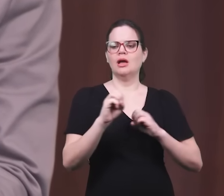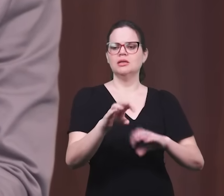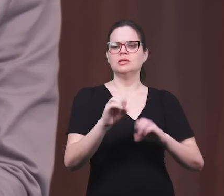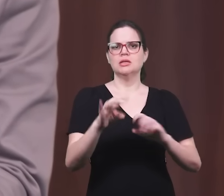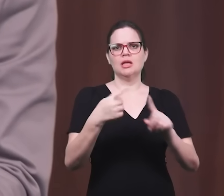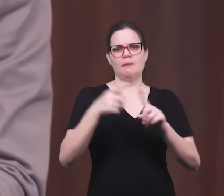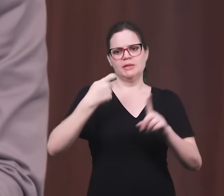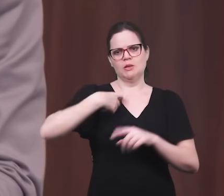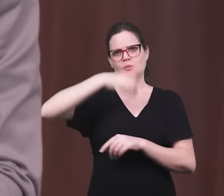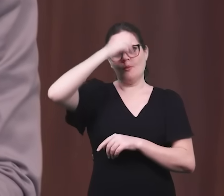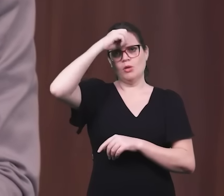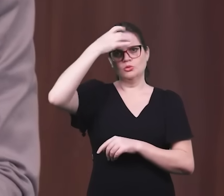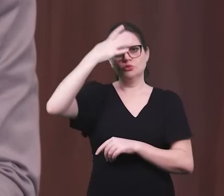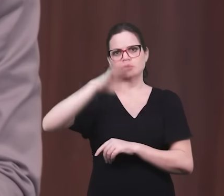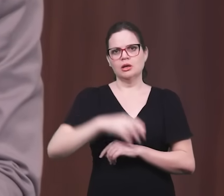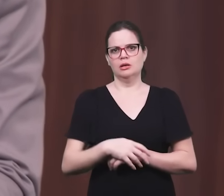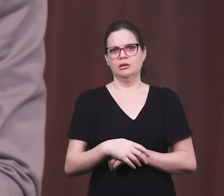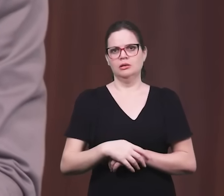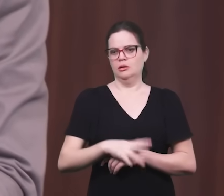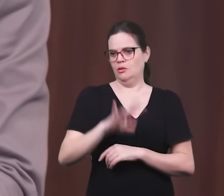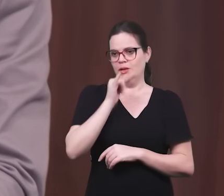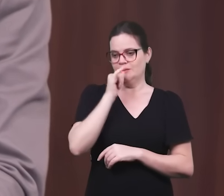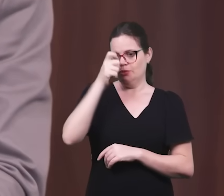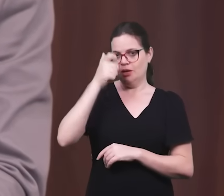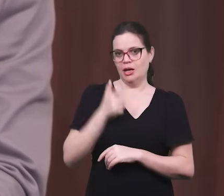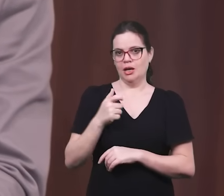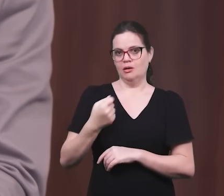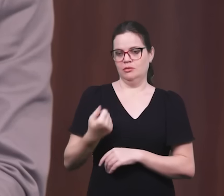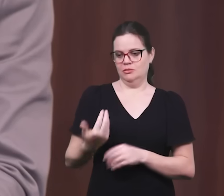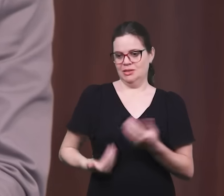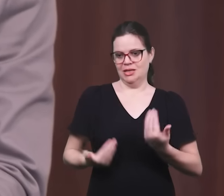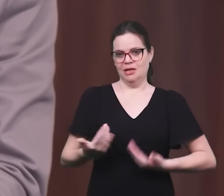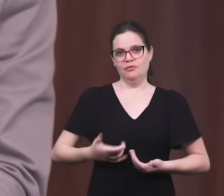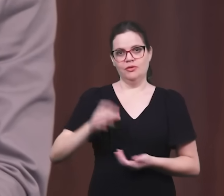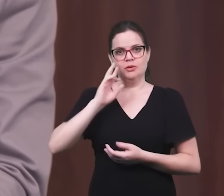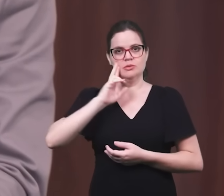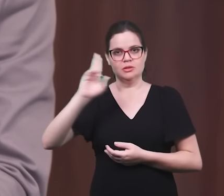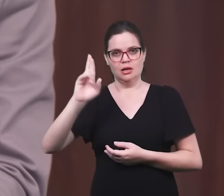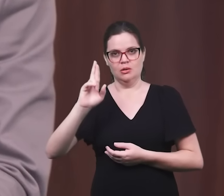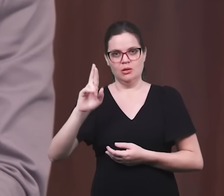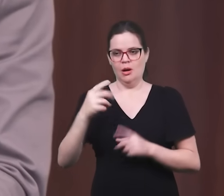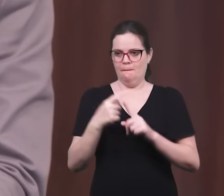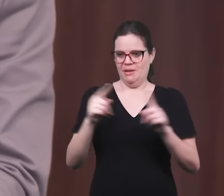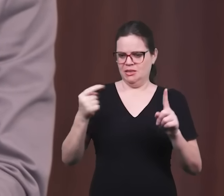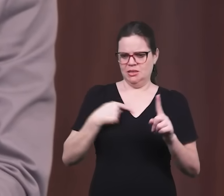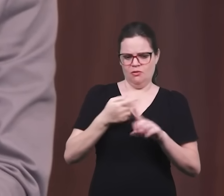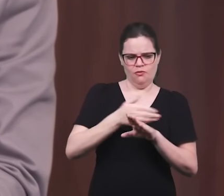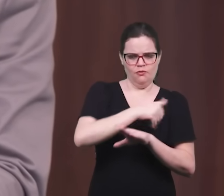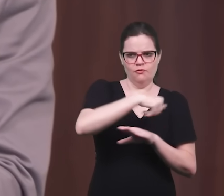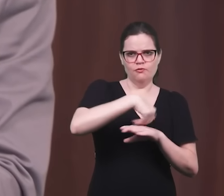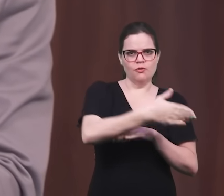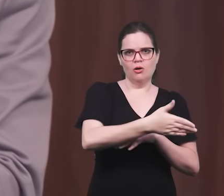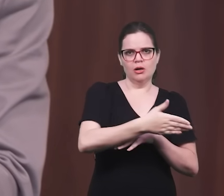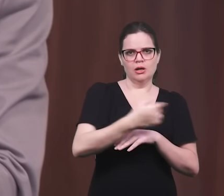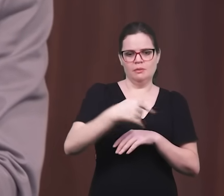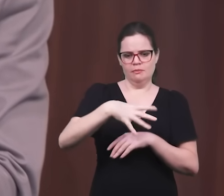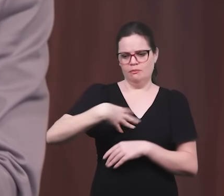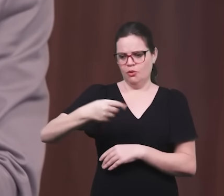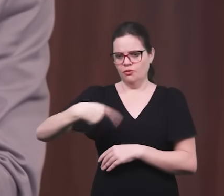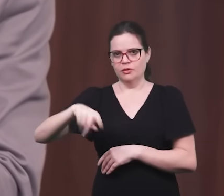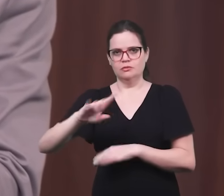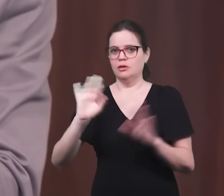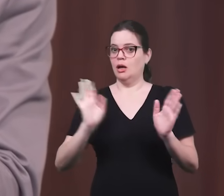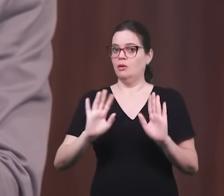fazer ninho para os seus filhos no altar e você não está lá. Verdade. Então o pai tem que primeiro ter a experiência. Então